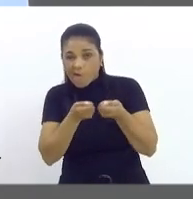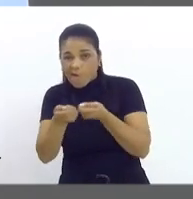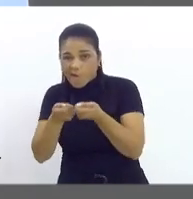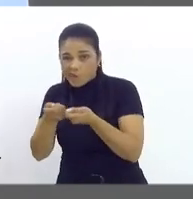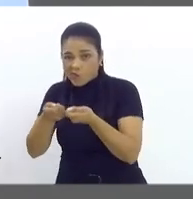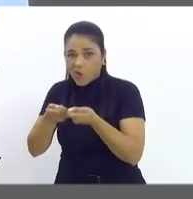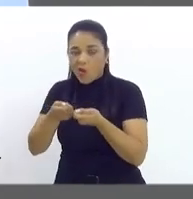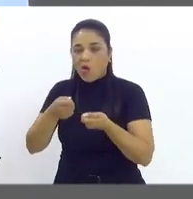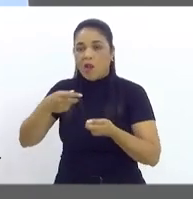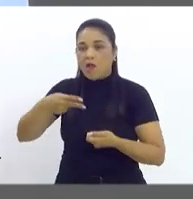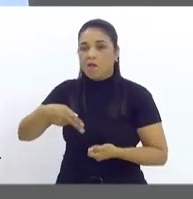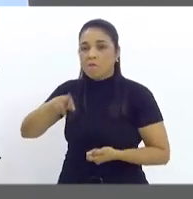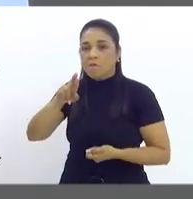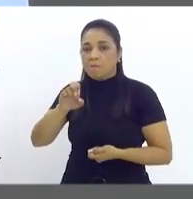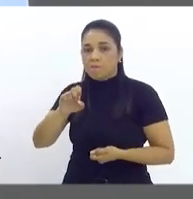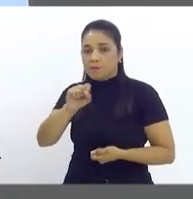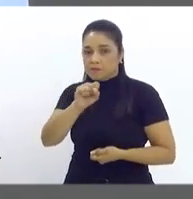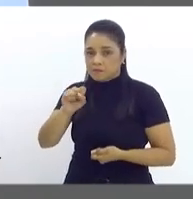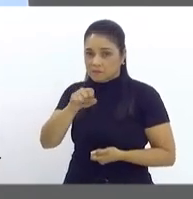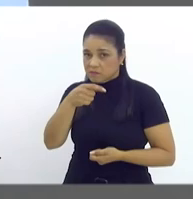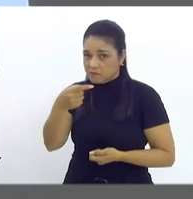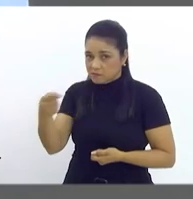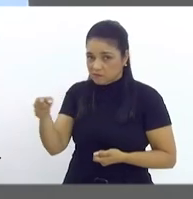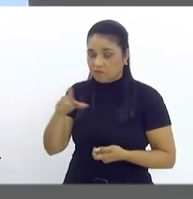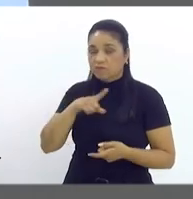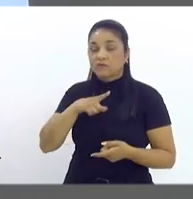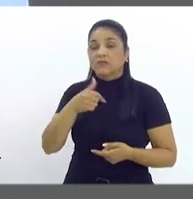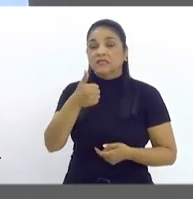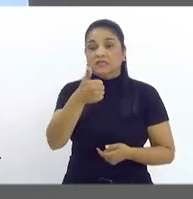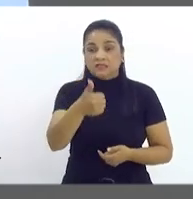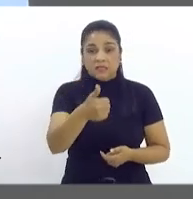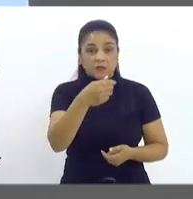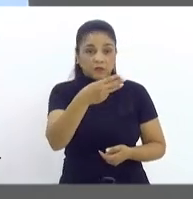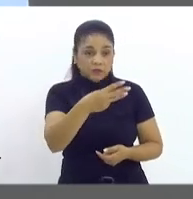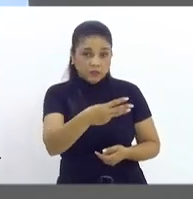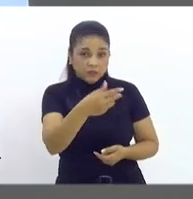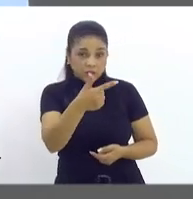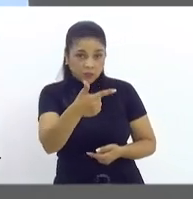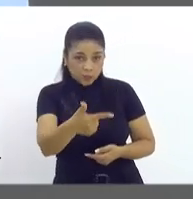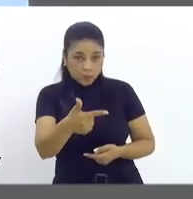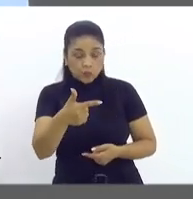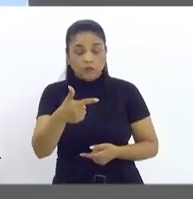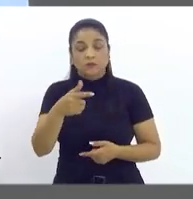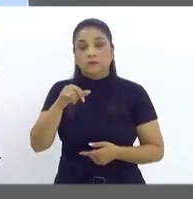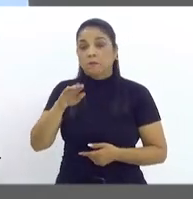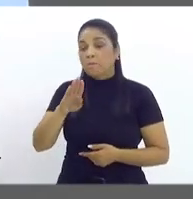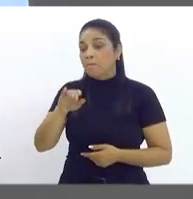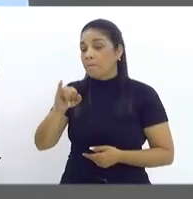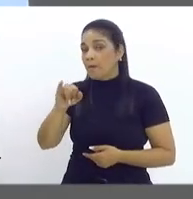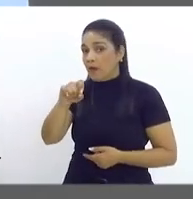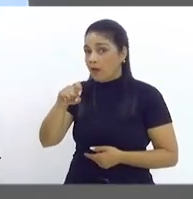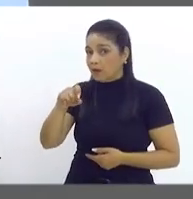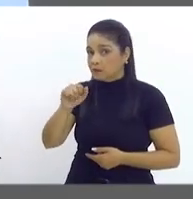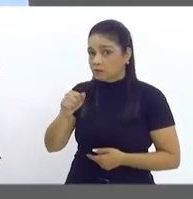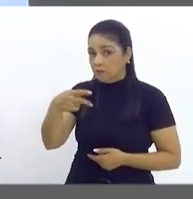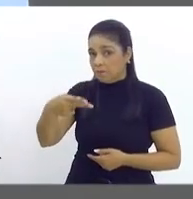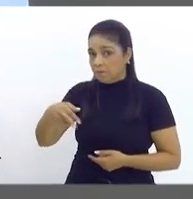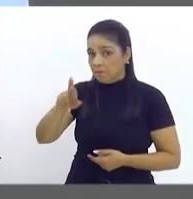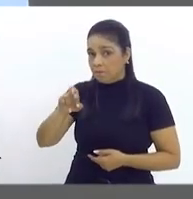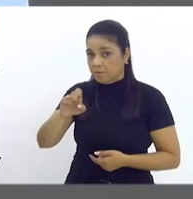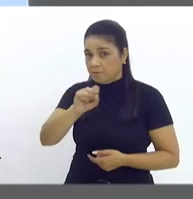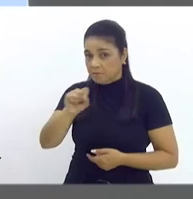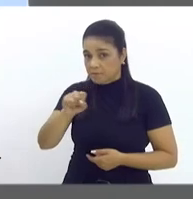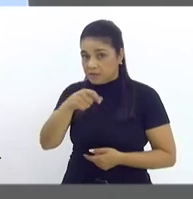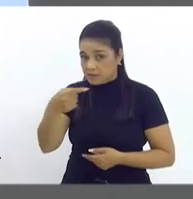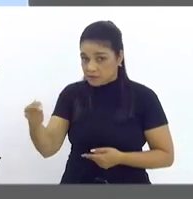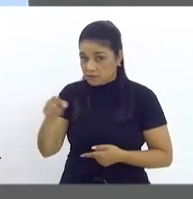dessas que regulam para média pressão, e 132 estações de regulagem de baixa pressão. Depois, existem as